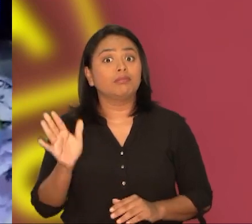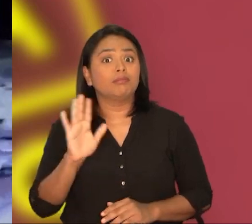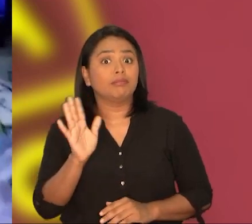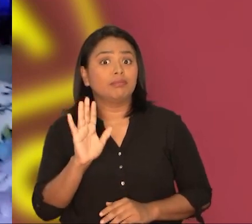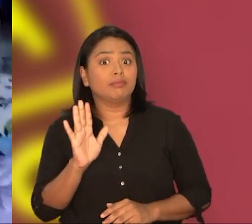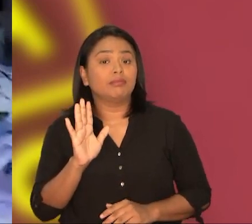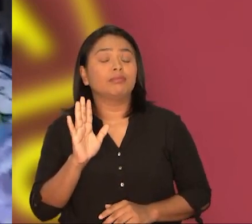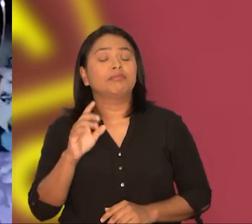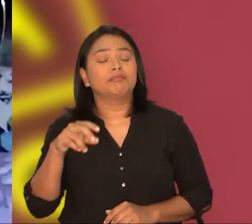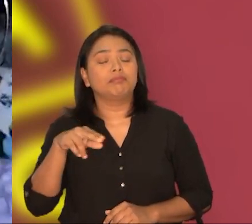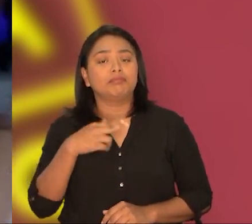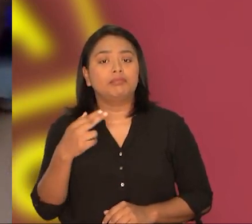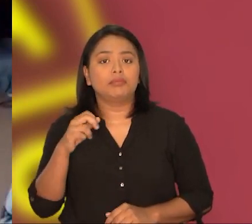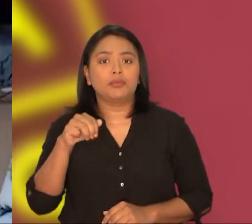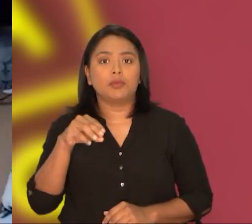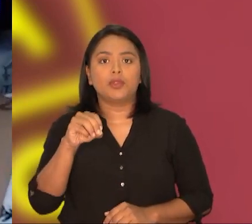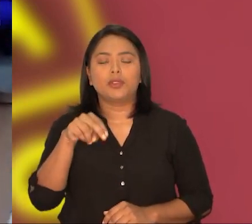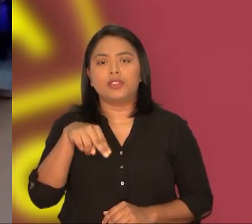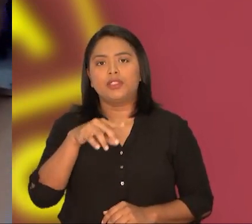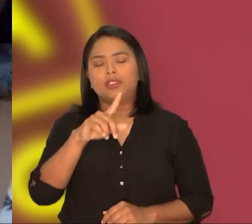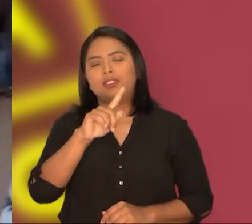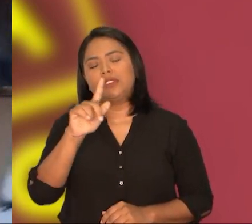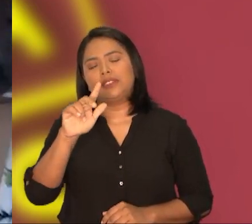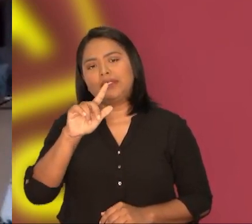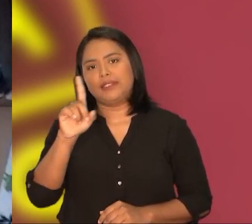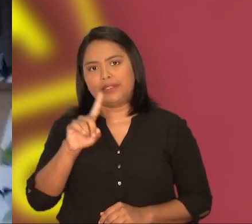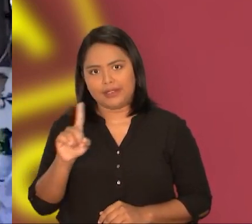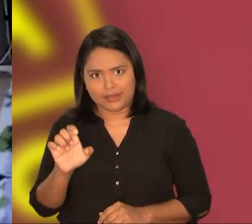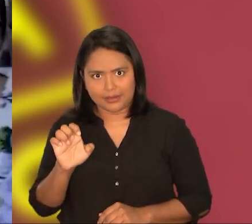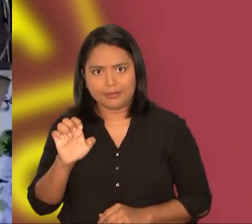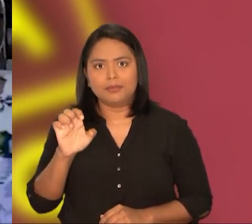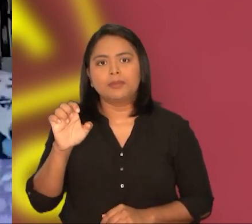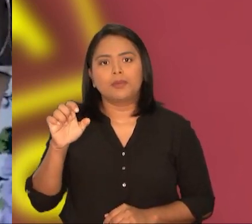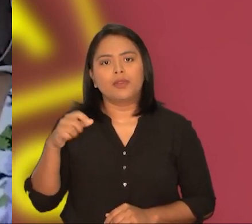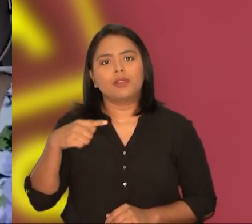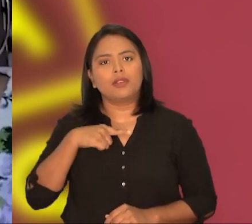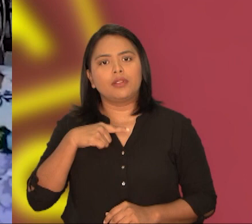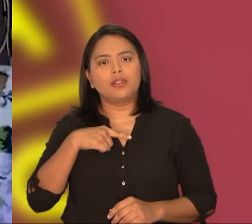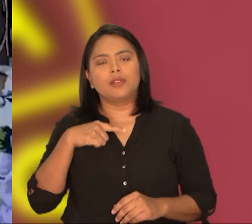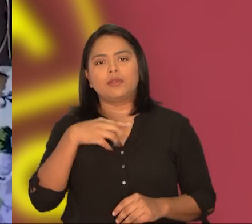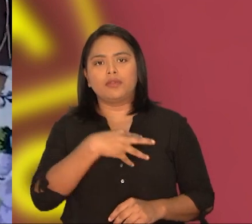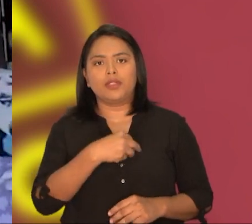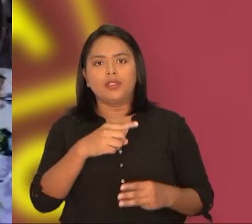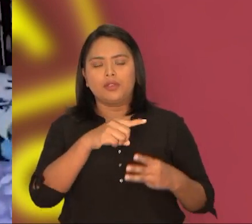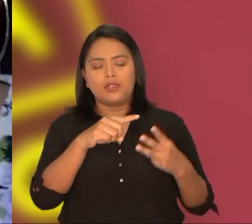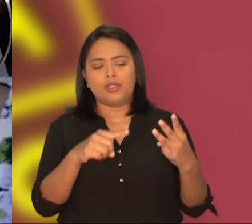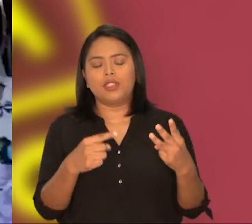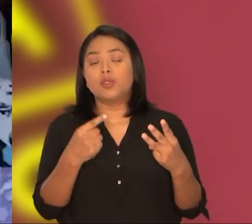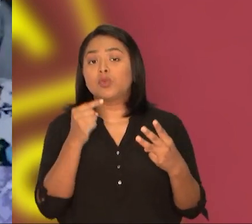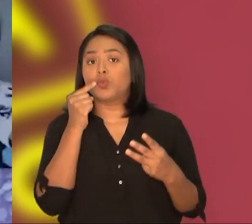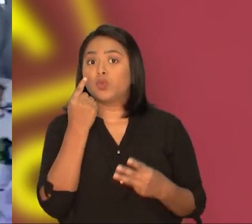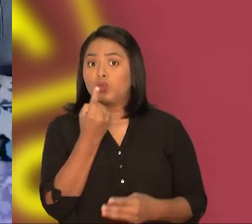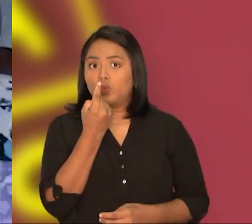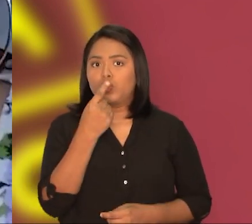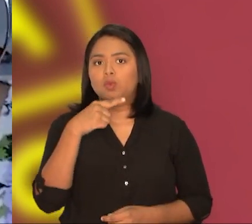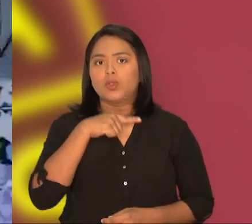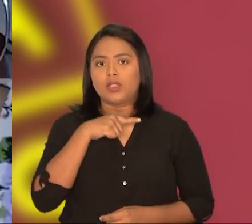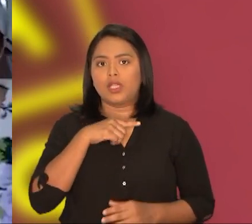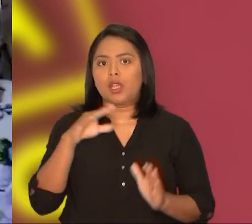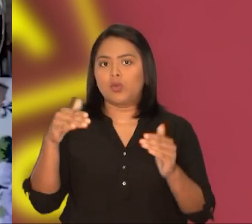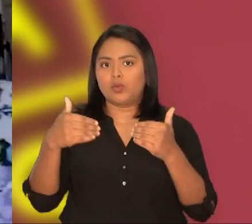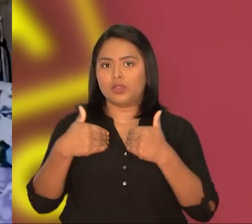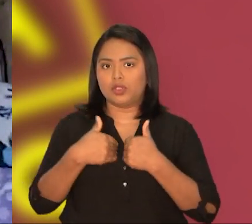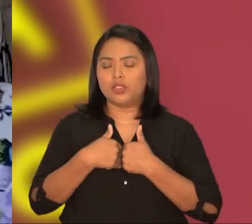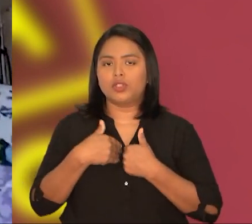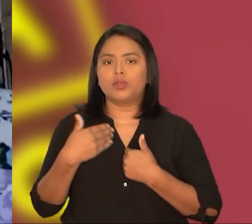Oi, Carla, me chamo Monize, eu tenho 3 filhos, né? E um dos meus filhos foi diagnosticado com espectro autismo, né? Nível